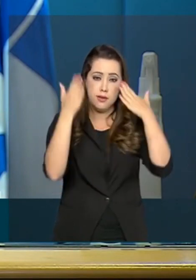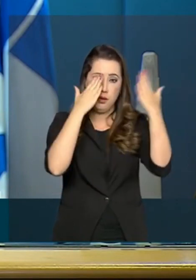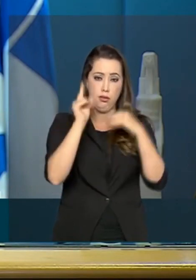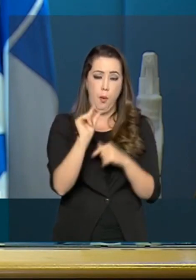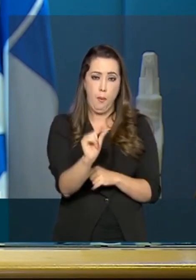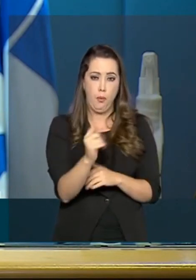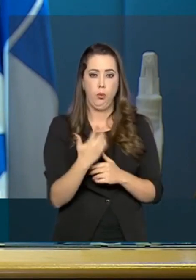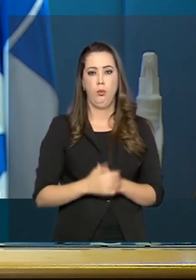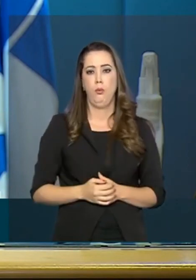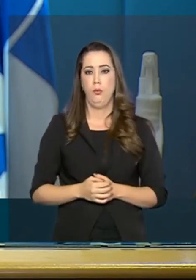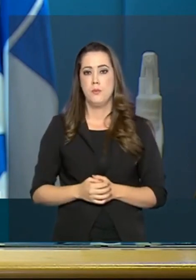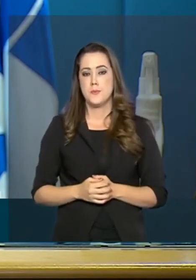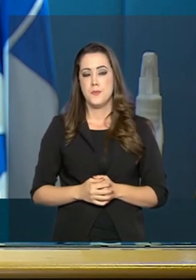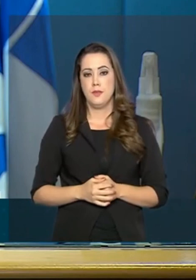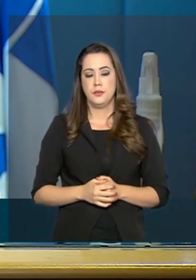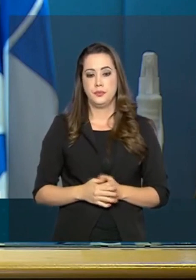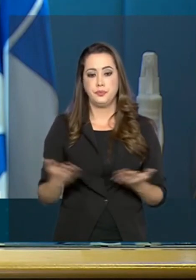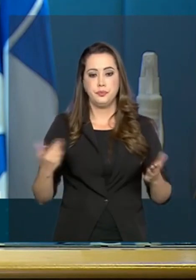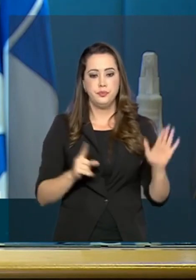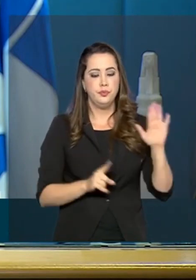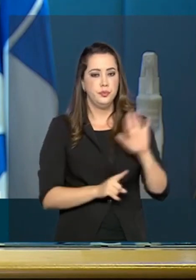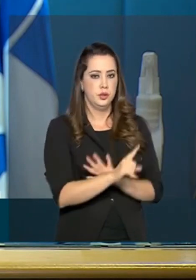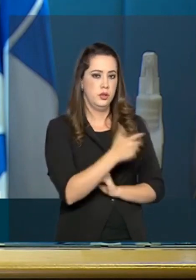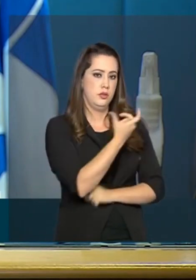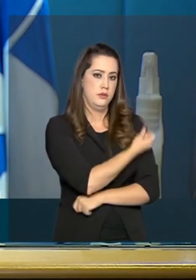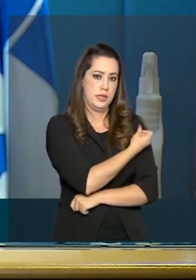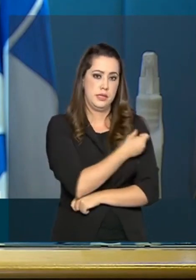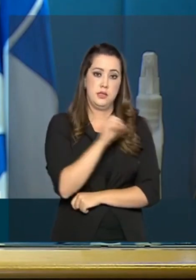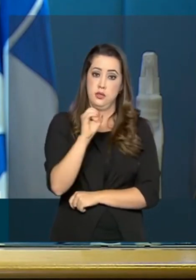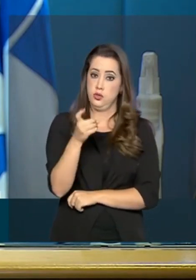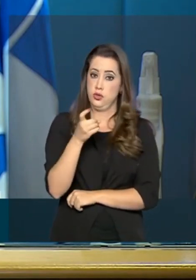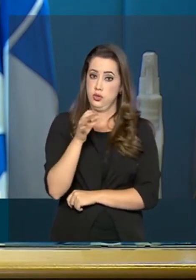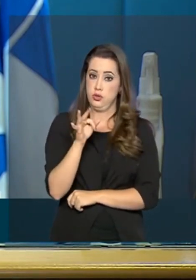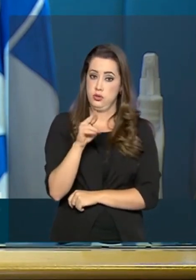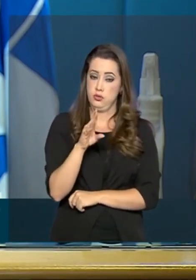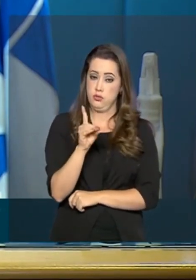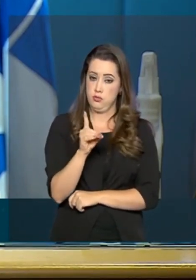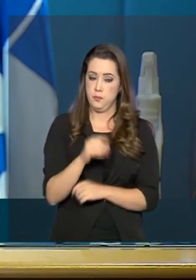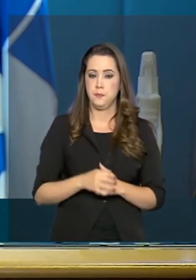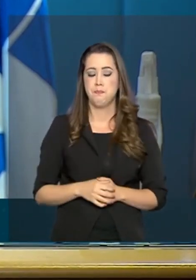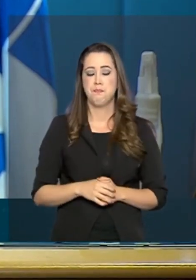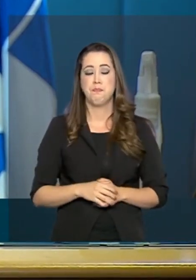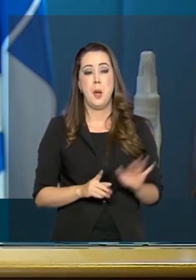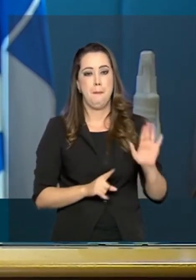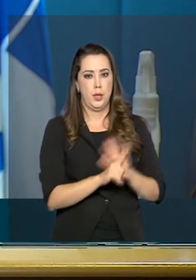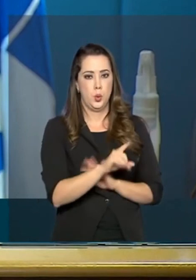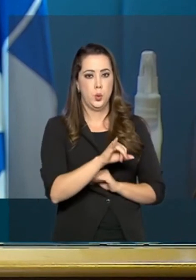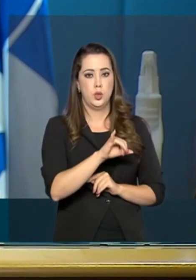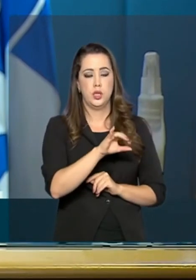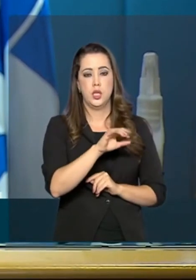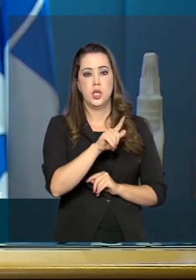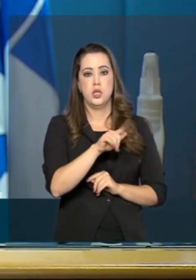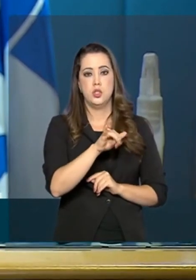questionário. Bom, agora sobre a vacina de Oxford, o Gilson Garret Júnior, da revista